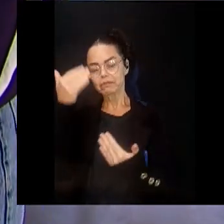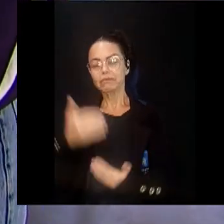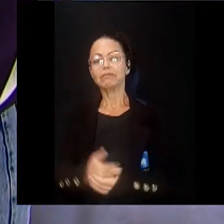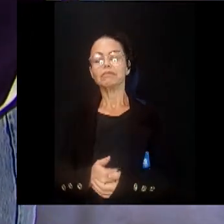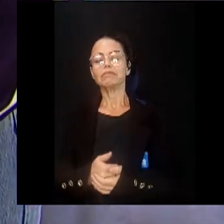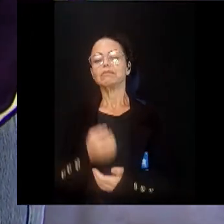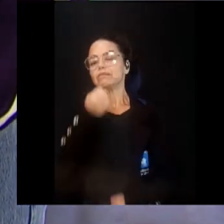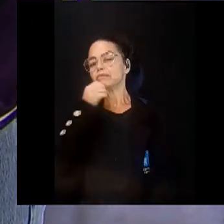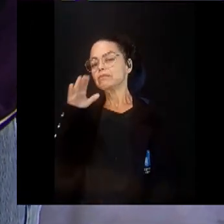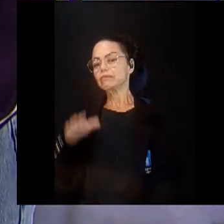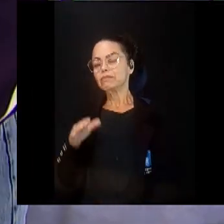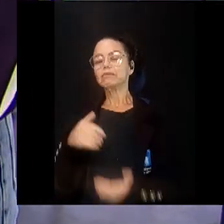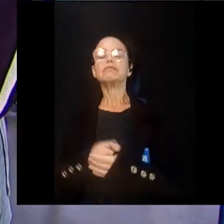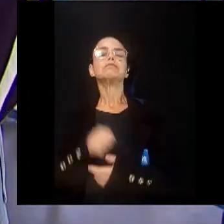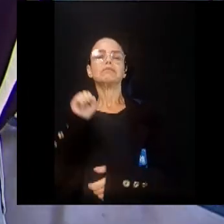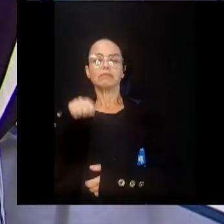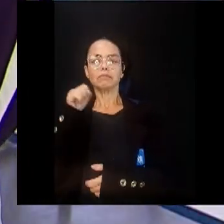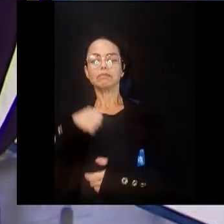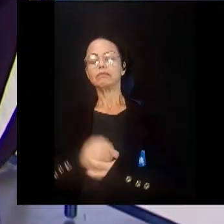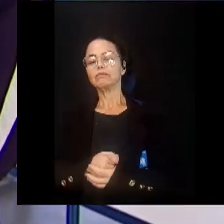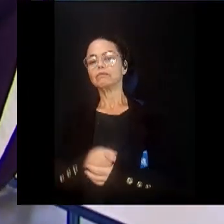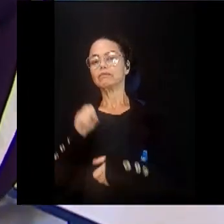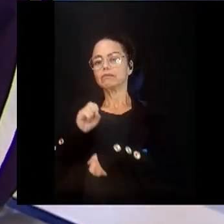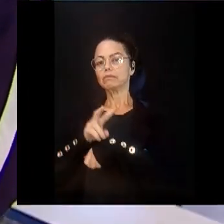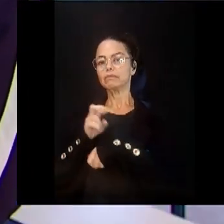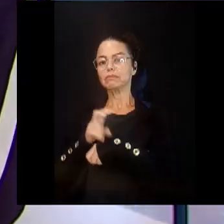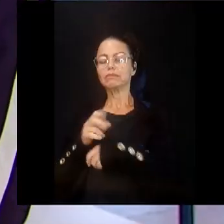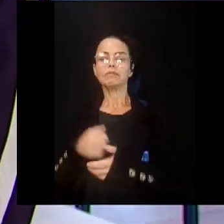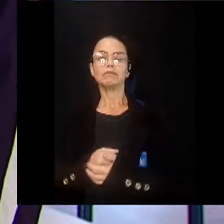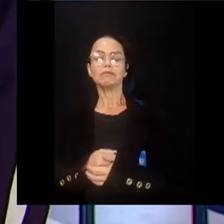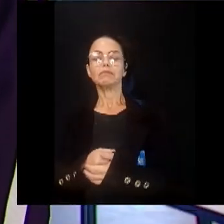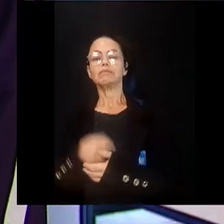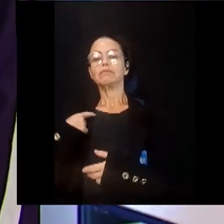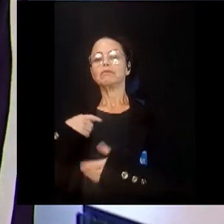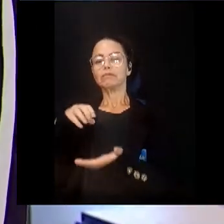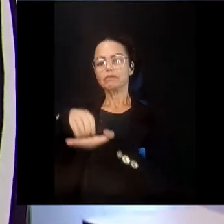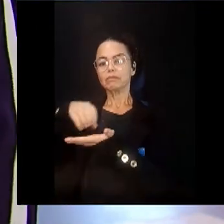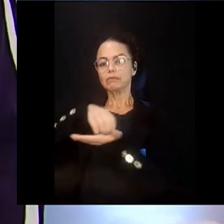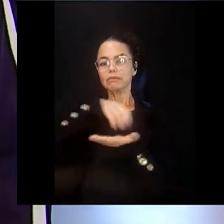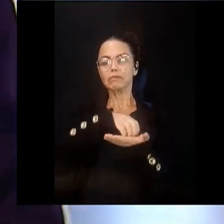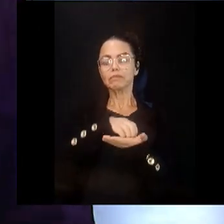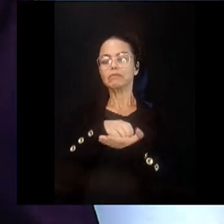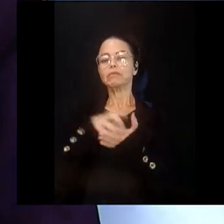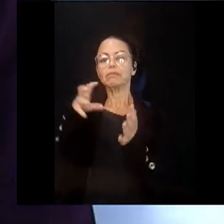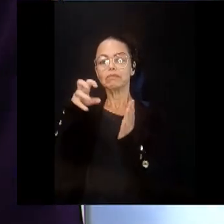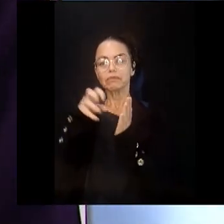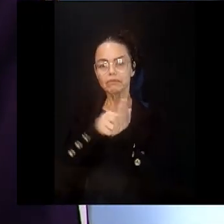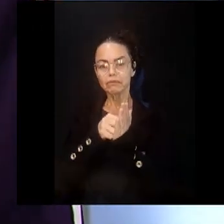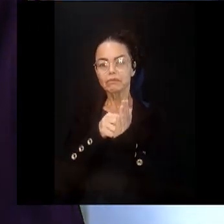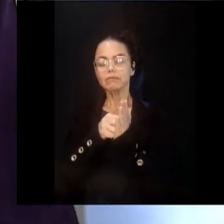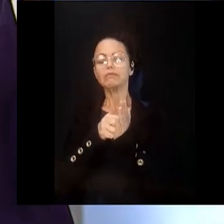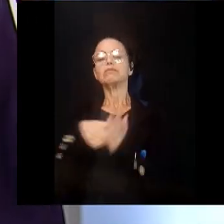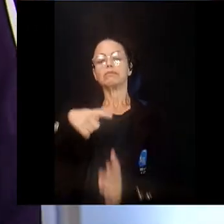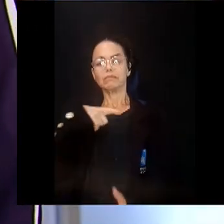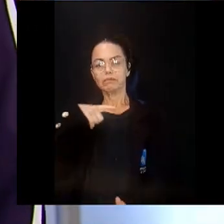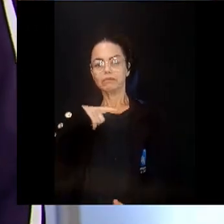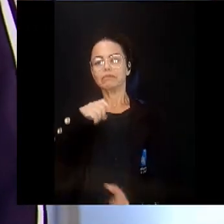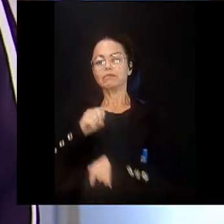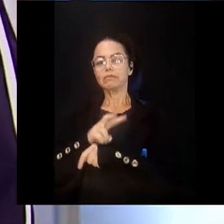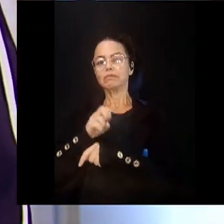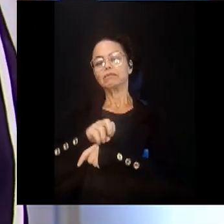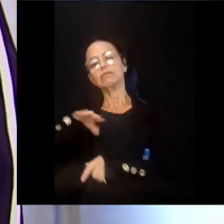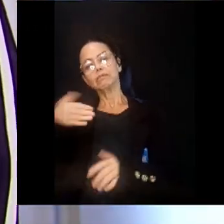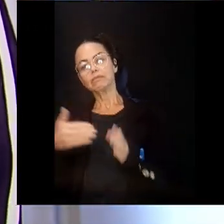tarde. Isso mesmo, nós estamos com vagas ainda nas nossas unidades e as matrículas vão enquanto durarem as vagas ou até o